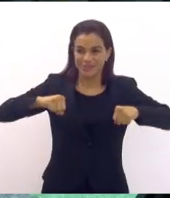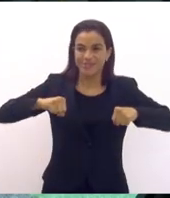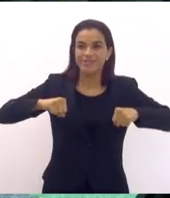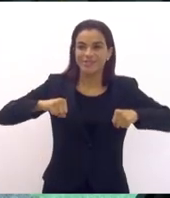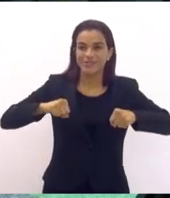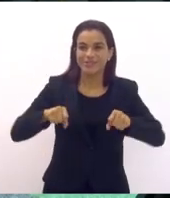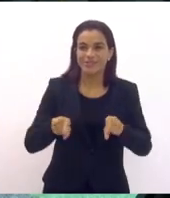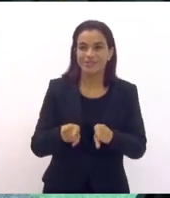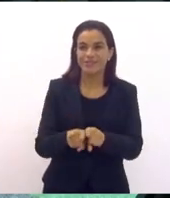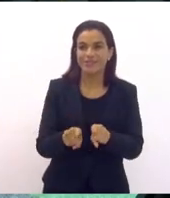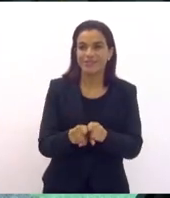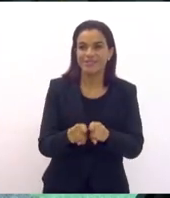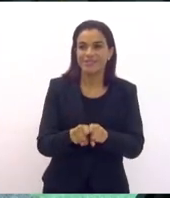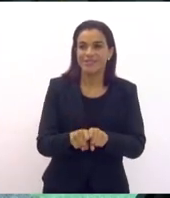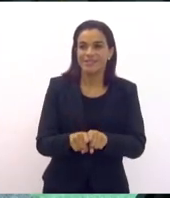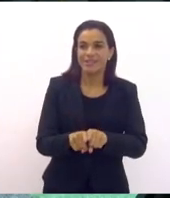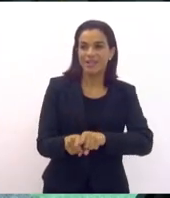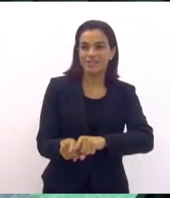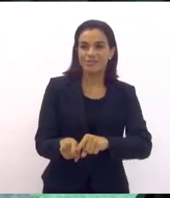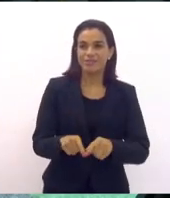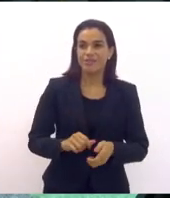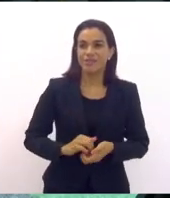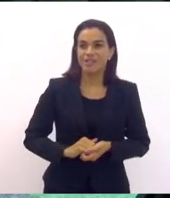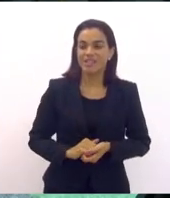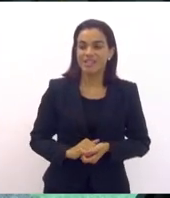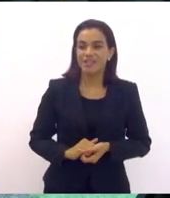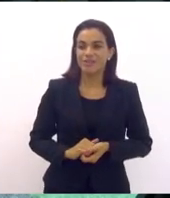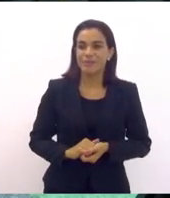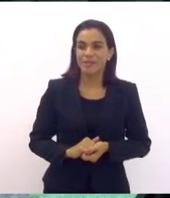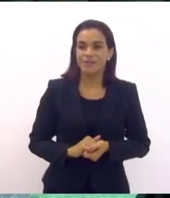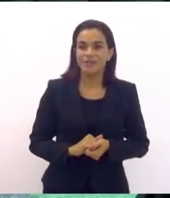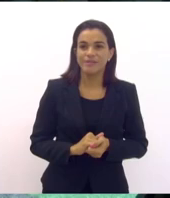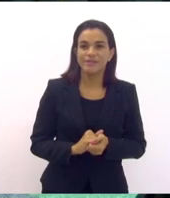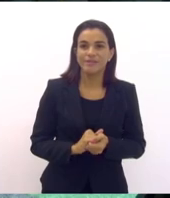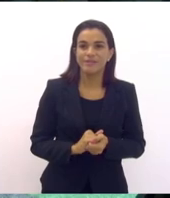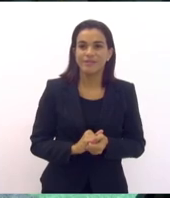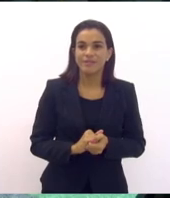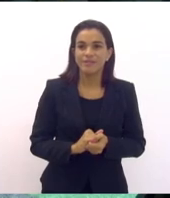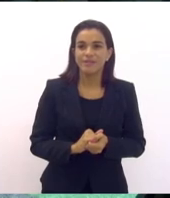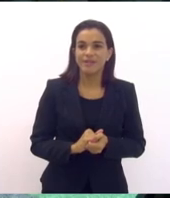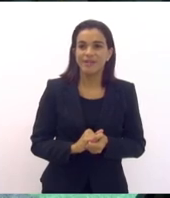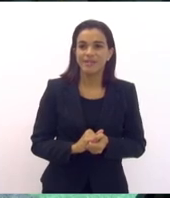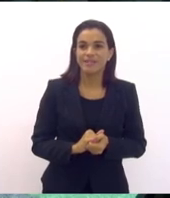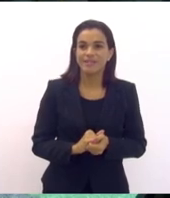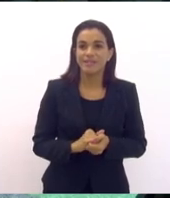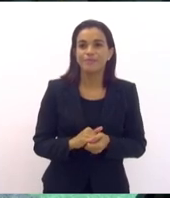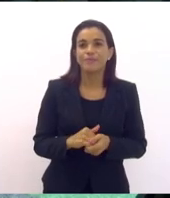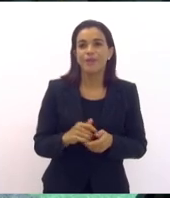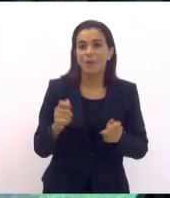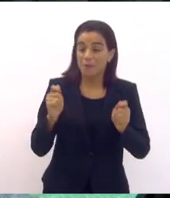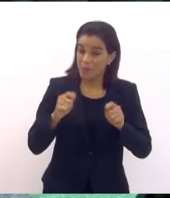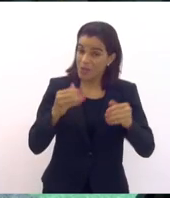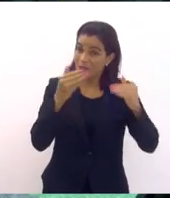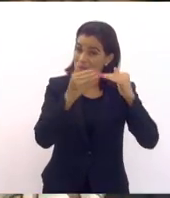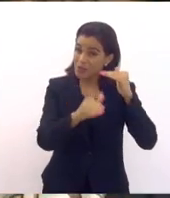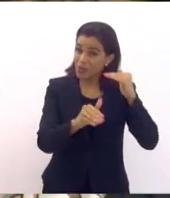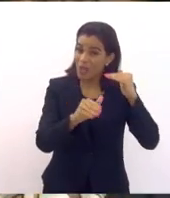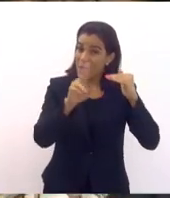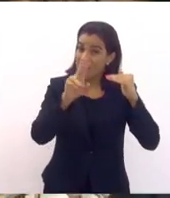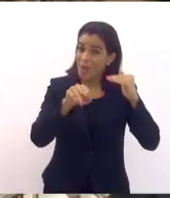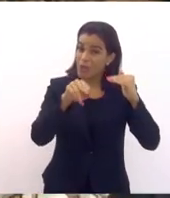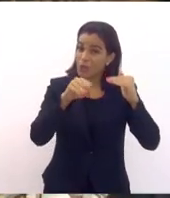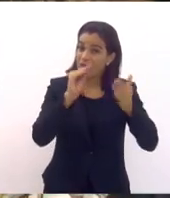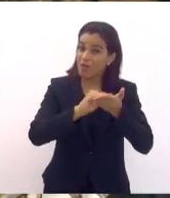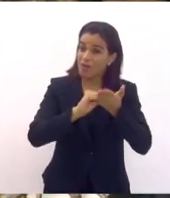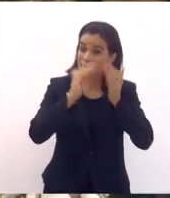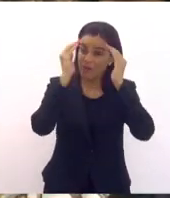possamos nos unir de verdade podemos discordar mas nunca podemos discordar mas nunca